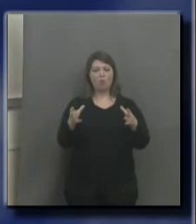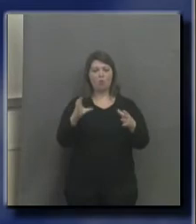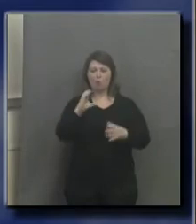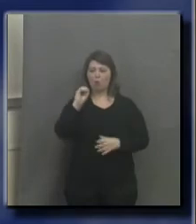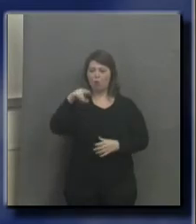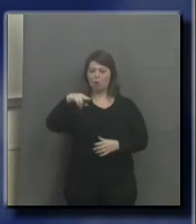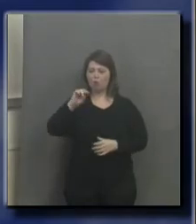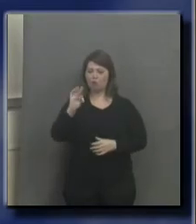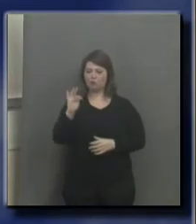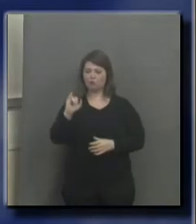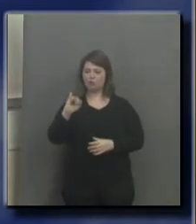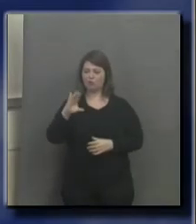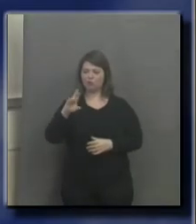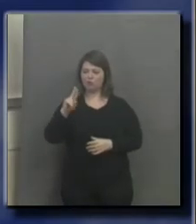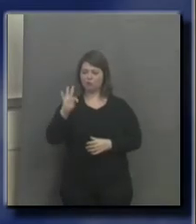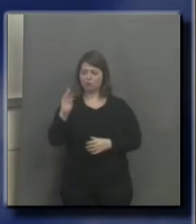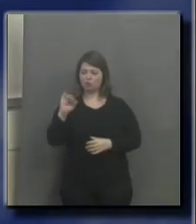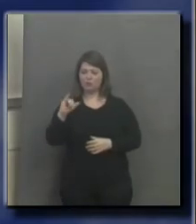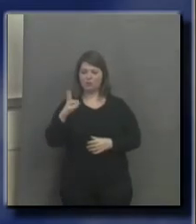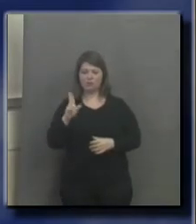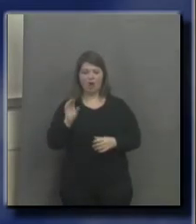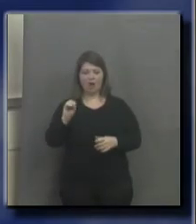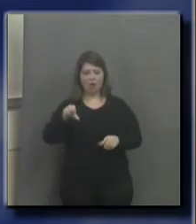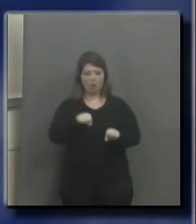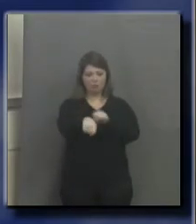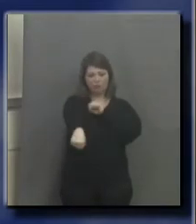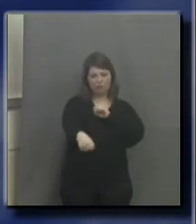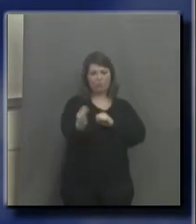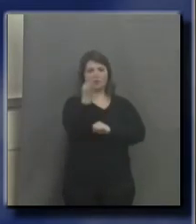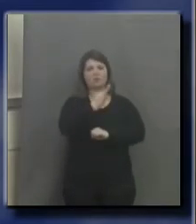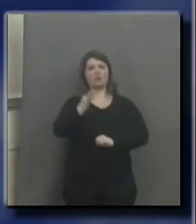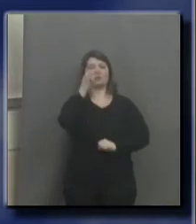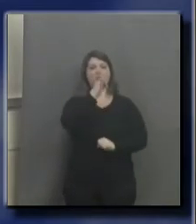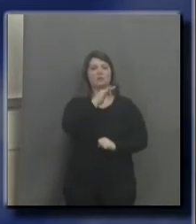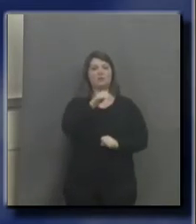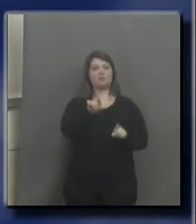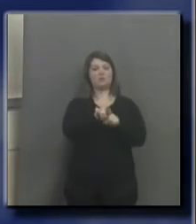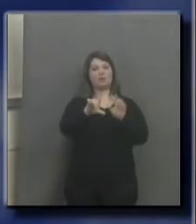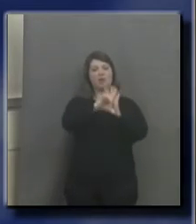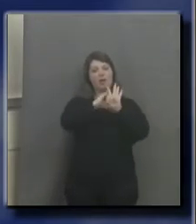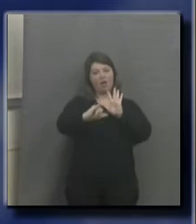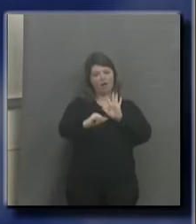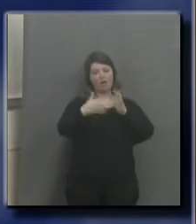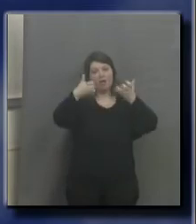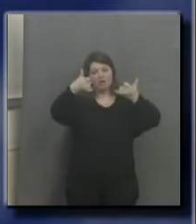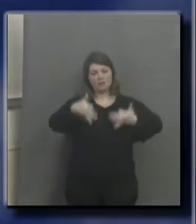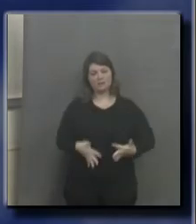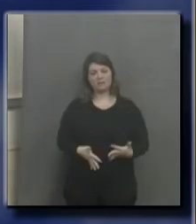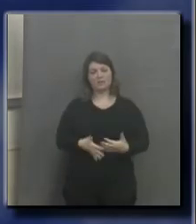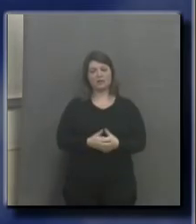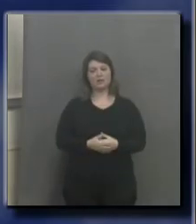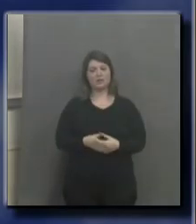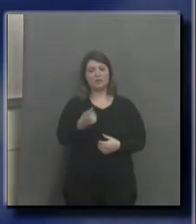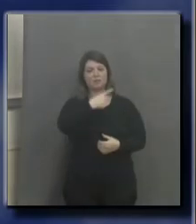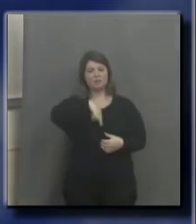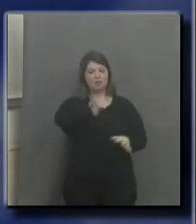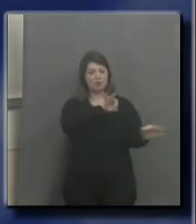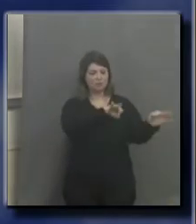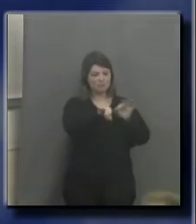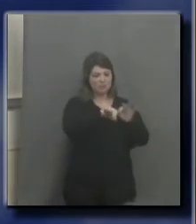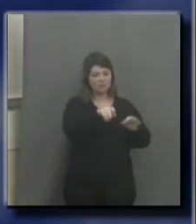né, dos cursos de graduação, porque é a lei geral que rege os nossos